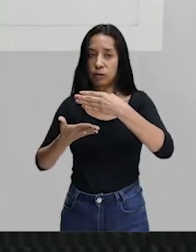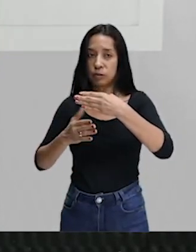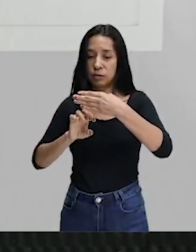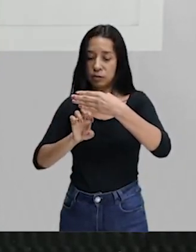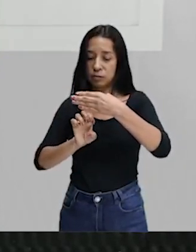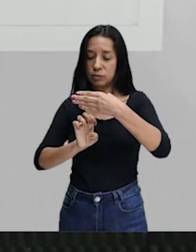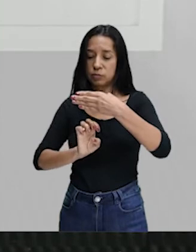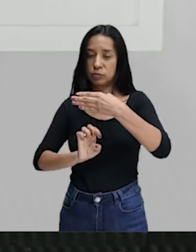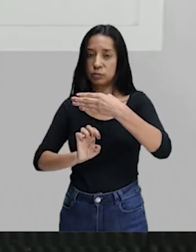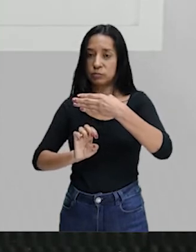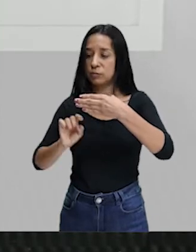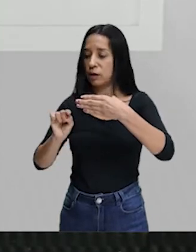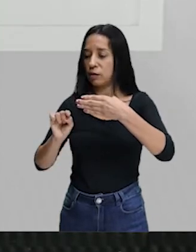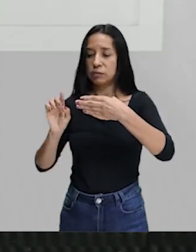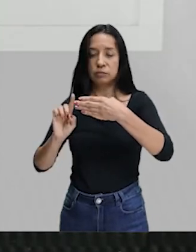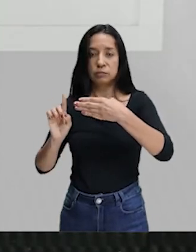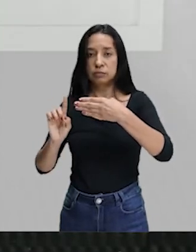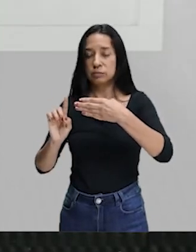que